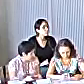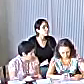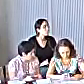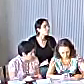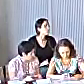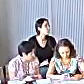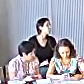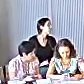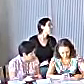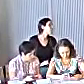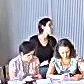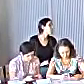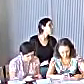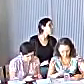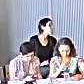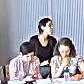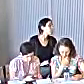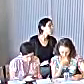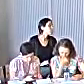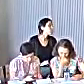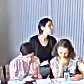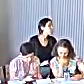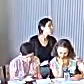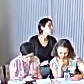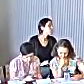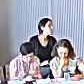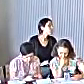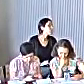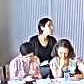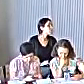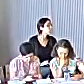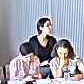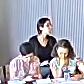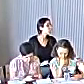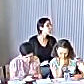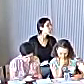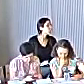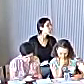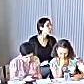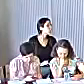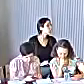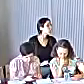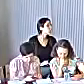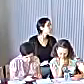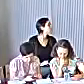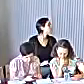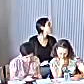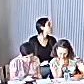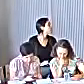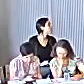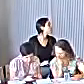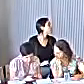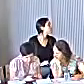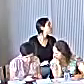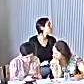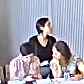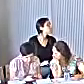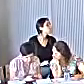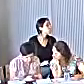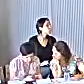afirmar e dar visibilidade a nossa existência porque como eu falei a nossa